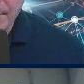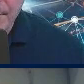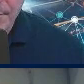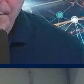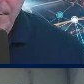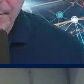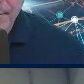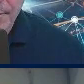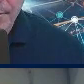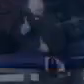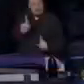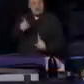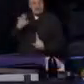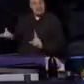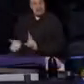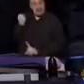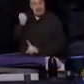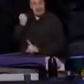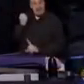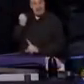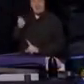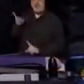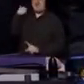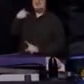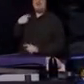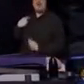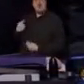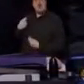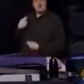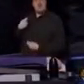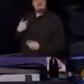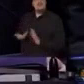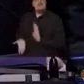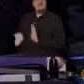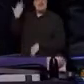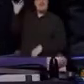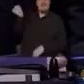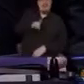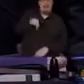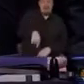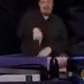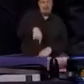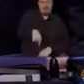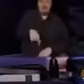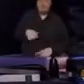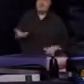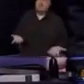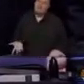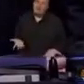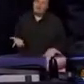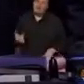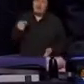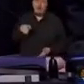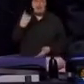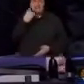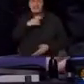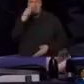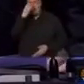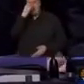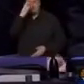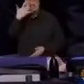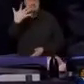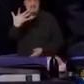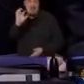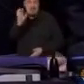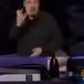em média dentro de um país né hoje por exemplo o brasileiro eh com você vê mesmo dentro da situação que nós vivemos